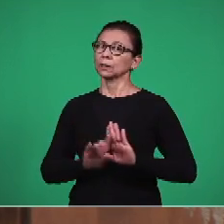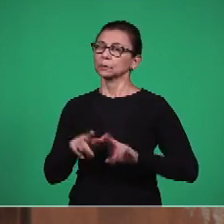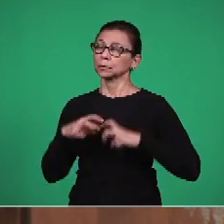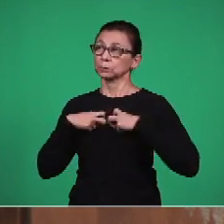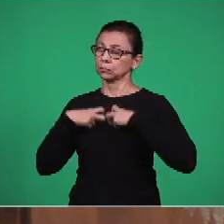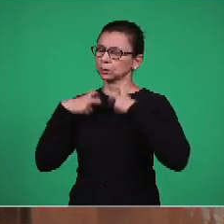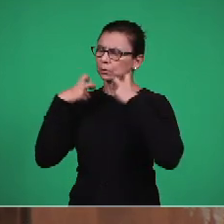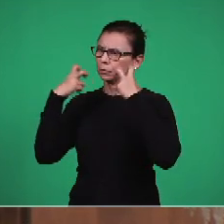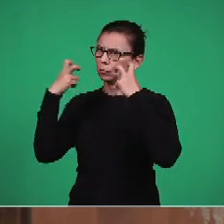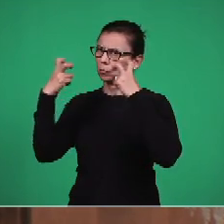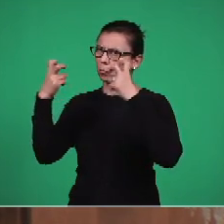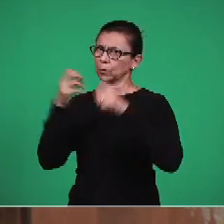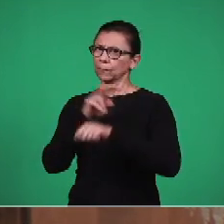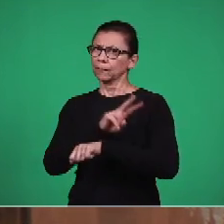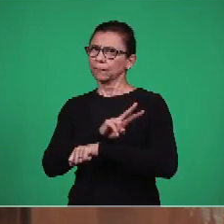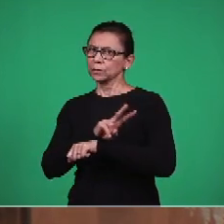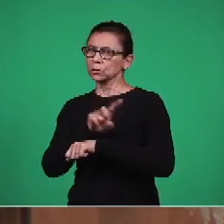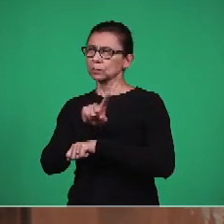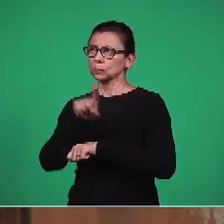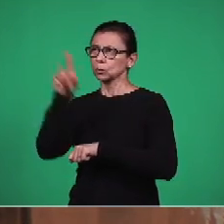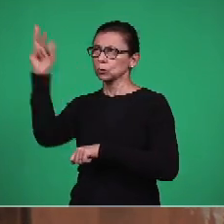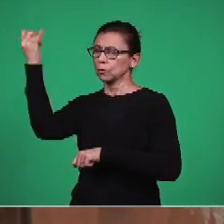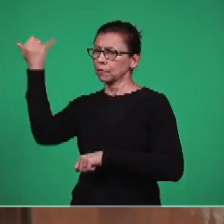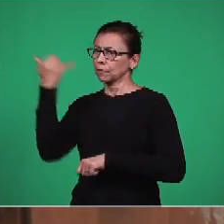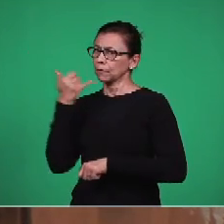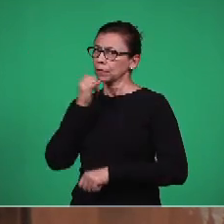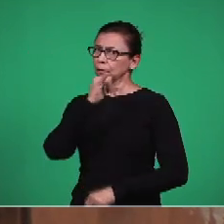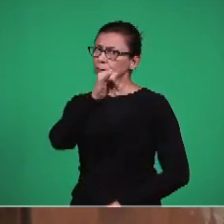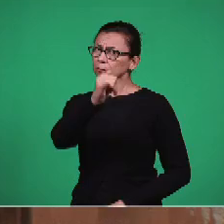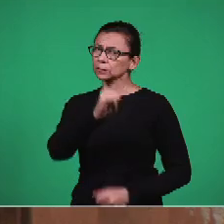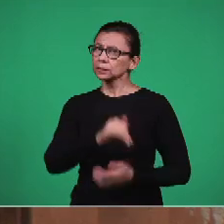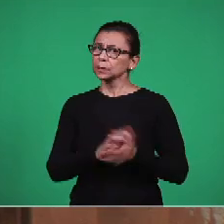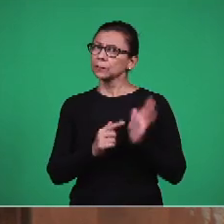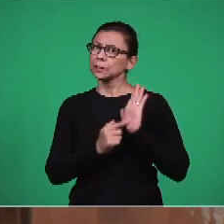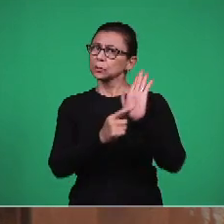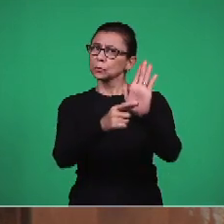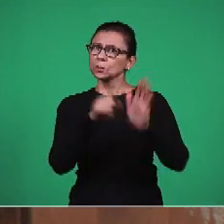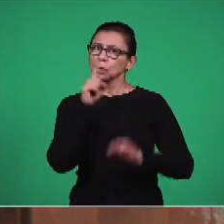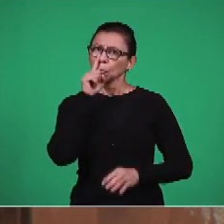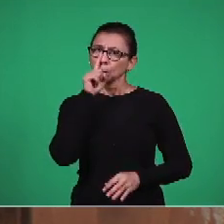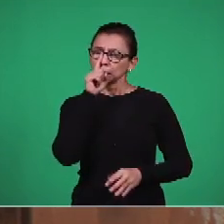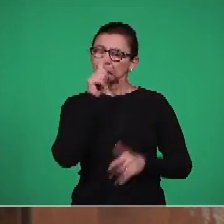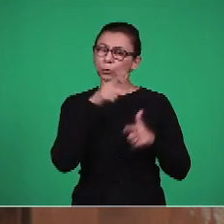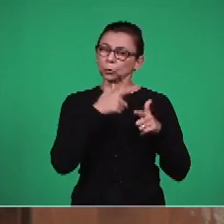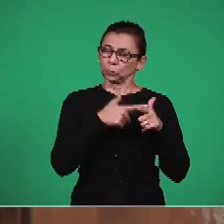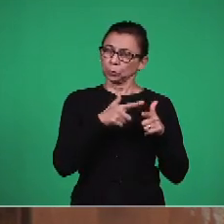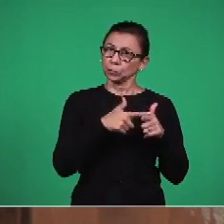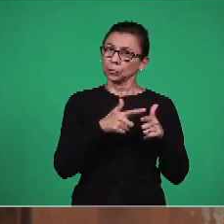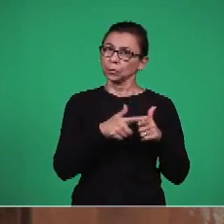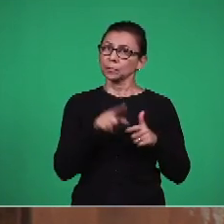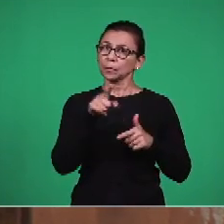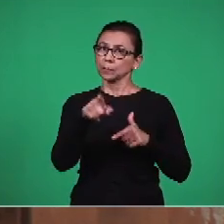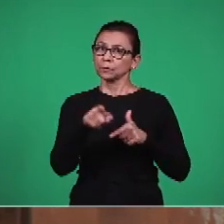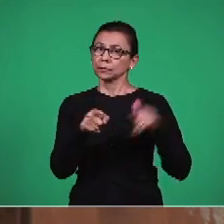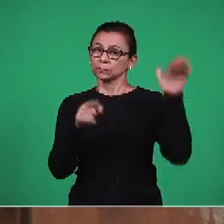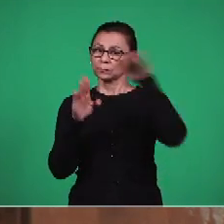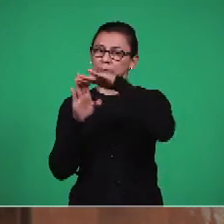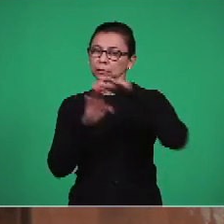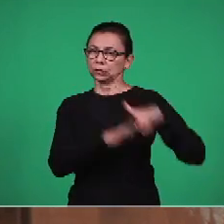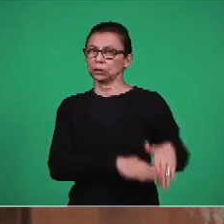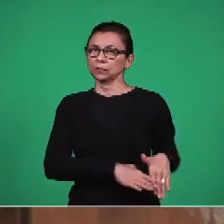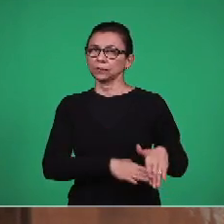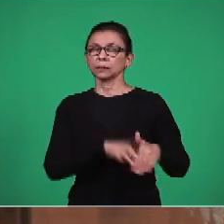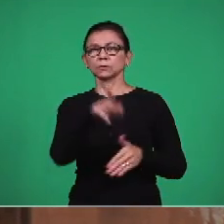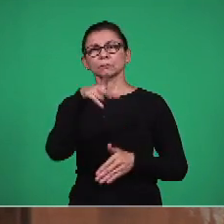para o Senhor poder falar a você, mostrar onde que está o laço, onde está o problema, para que você possa se ver livre dele. Você tem